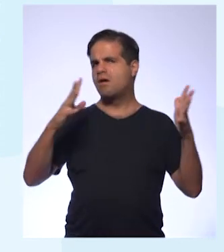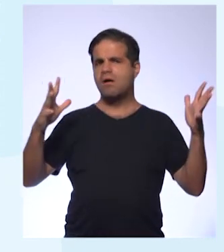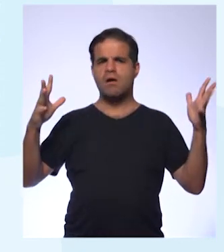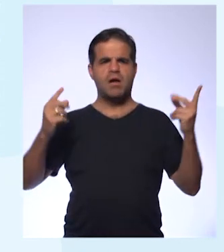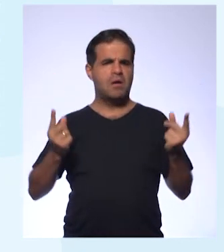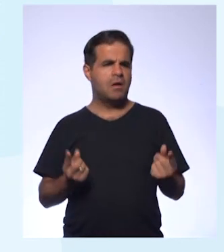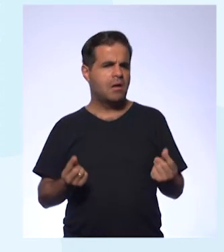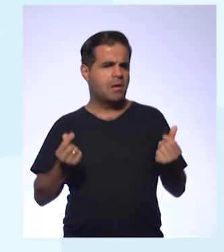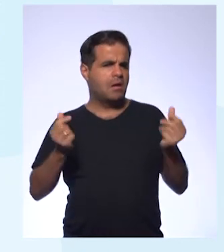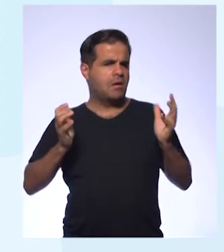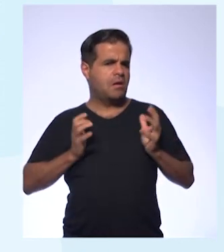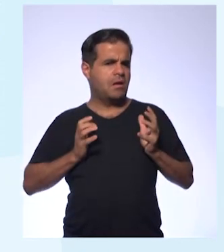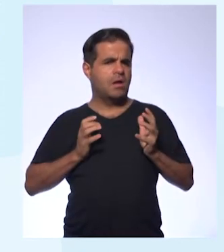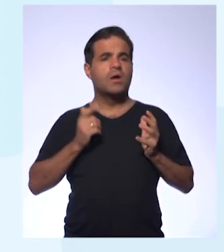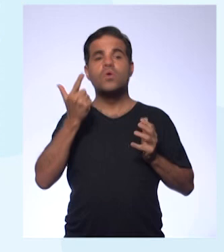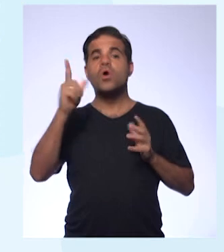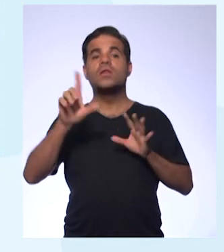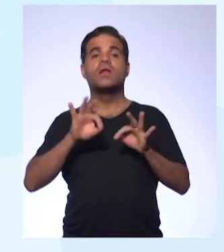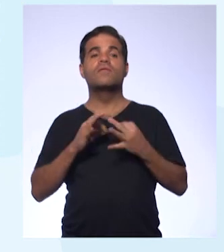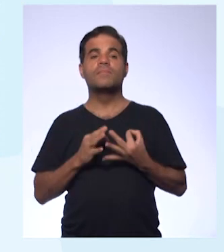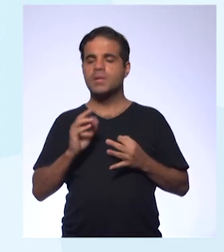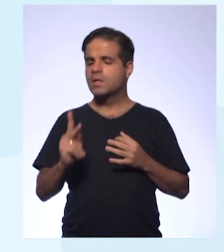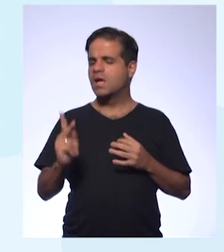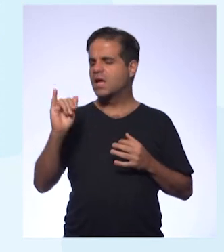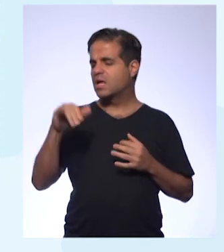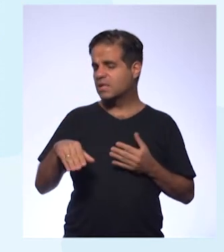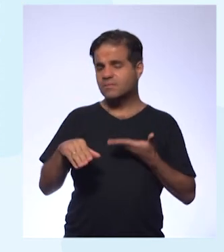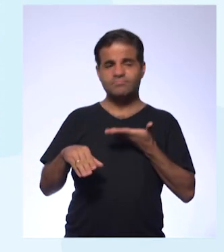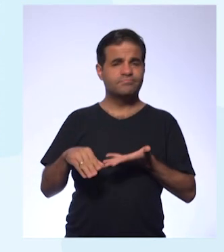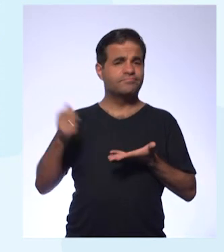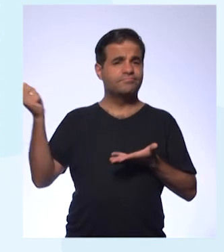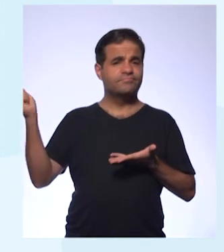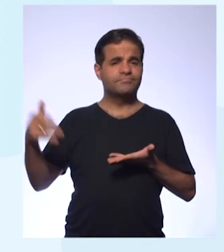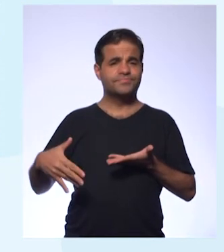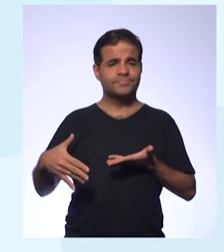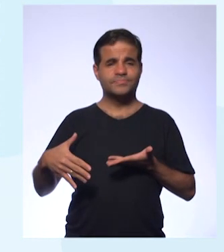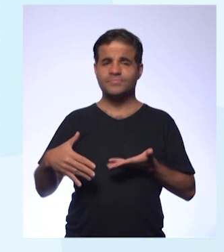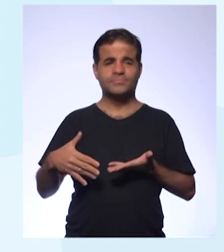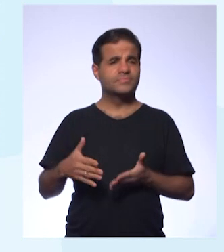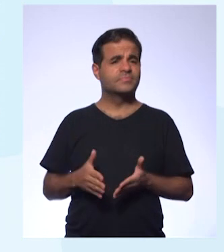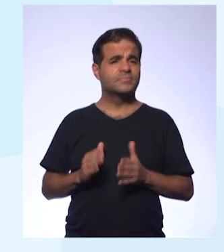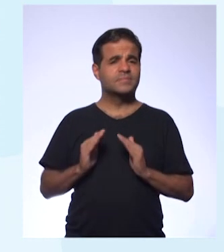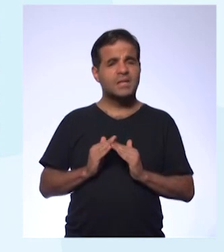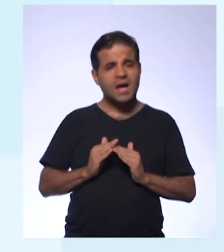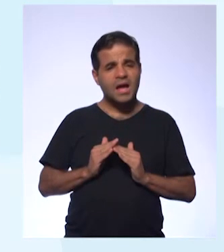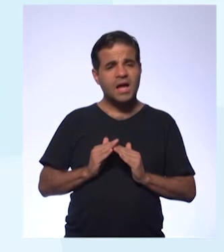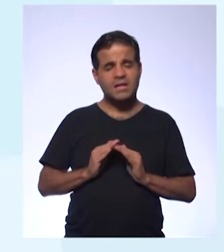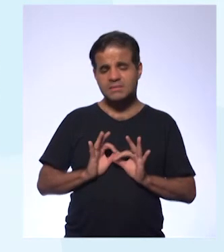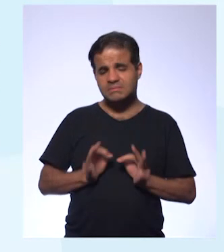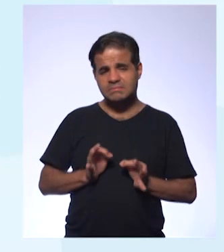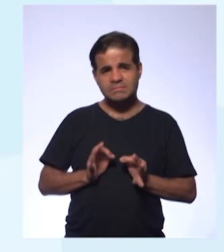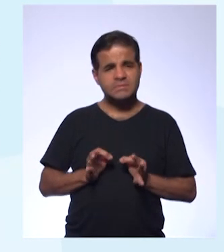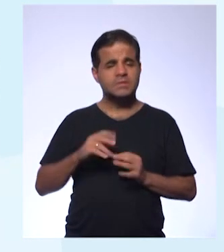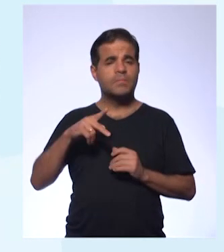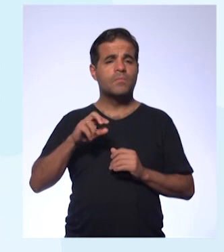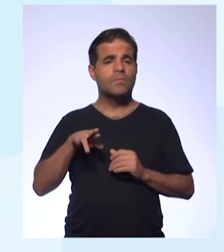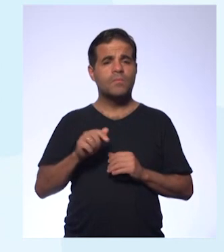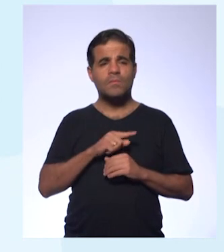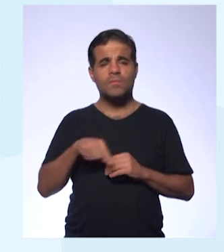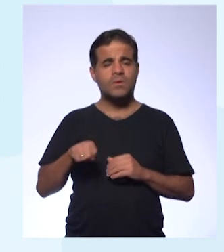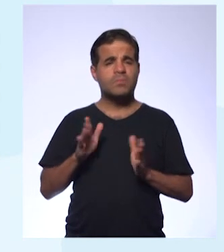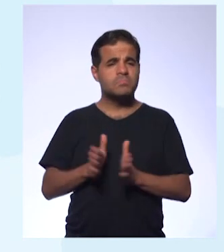luxuosa, e os Kim, que são desfavorecidos e vivem em um mísero porão.